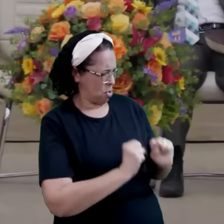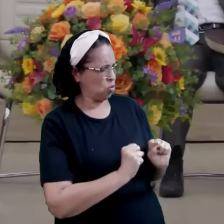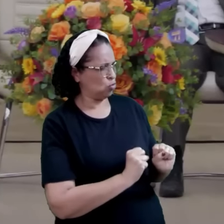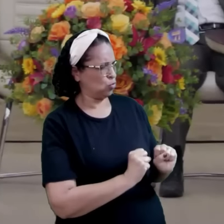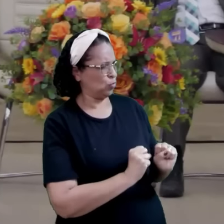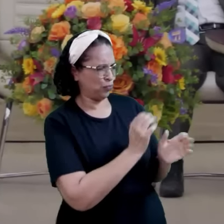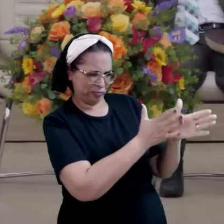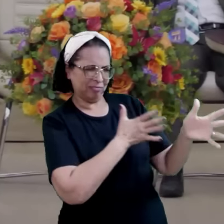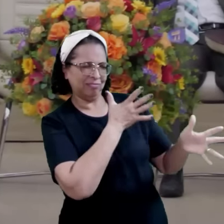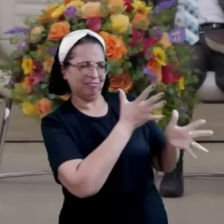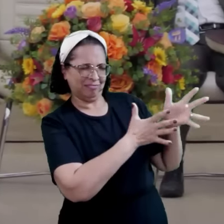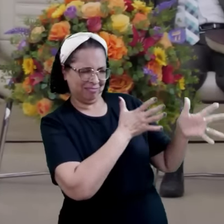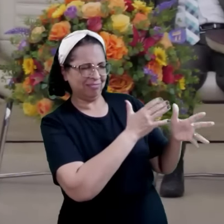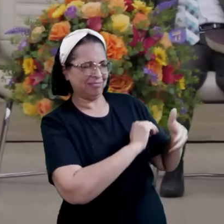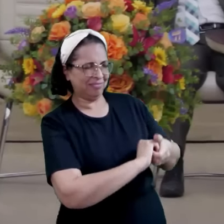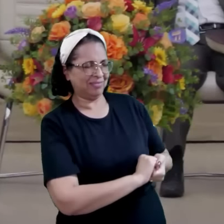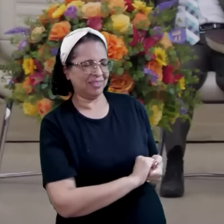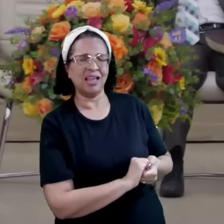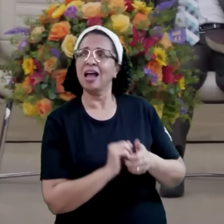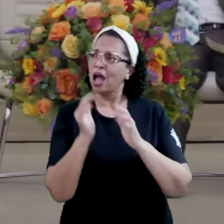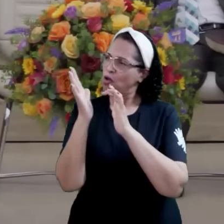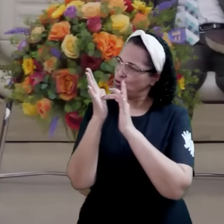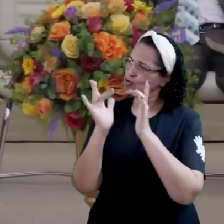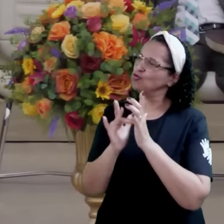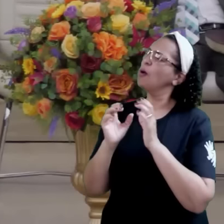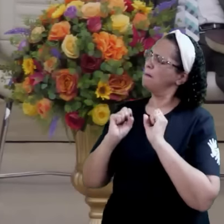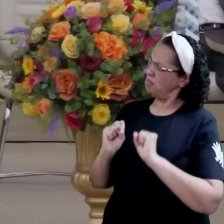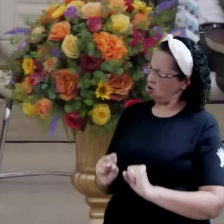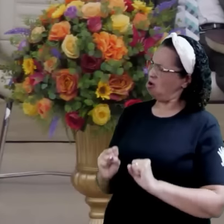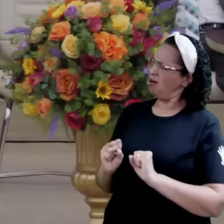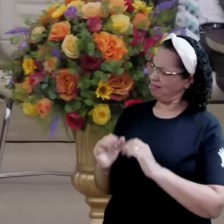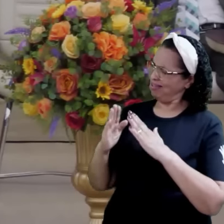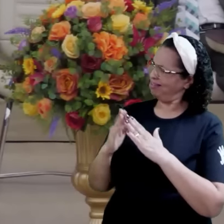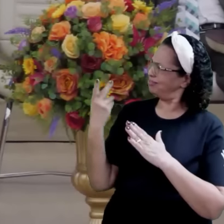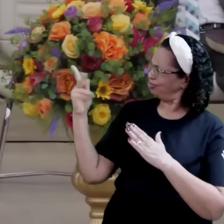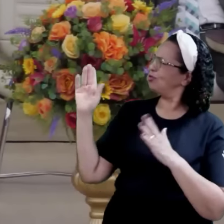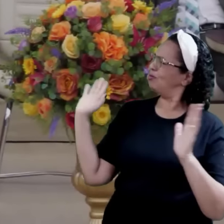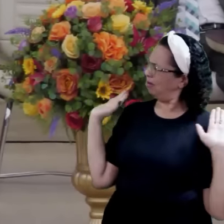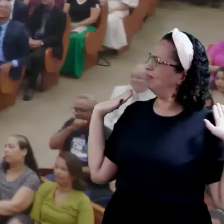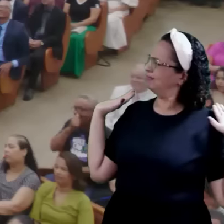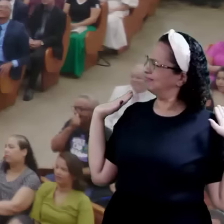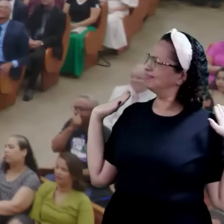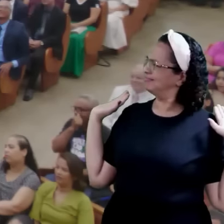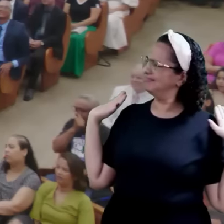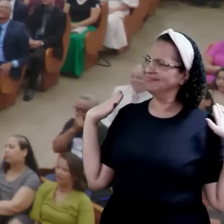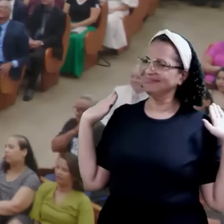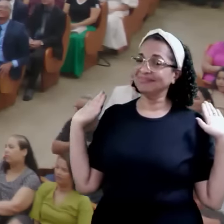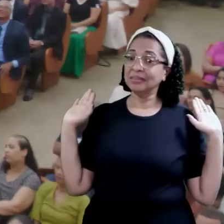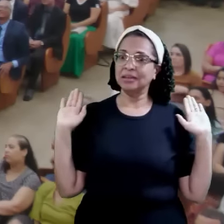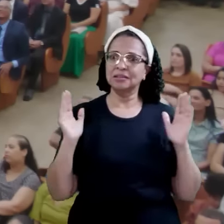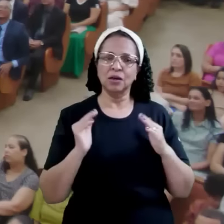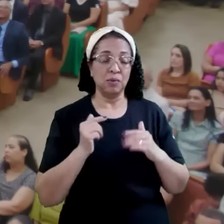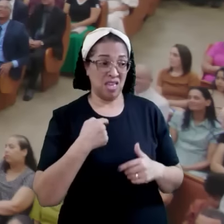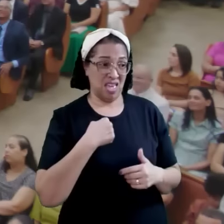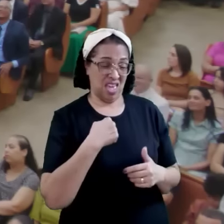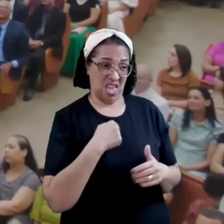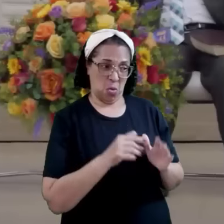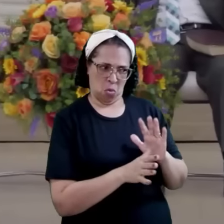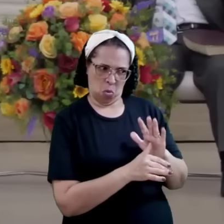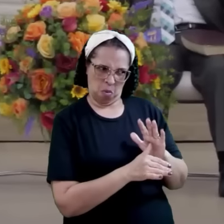eu tô parafraseando quem sabe Jesus disz pois não a casa é tua a palavra tá com você Eis que eu dou aos pobres Metade dos meus